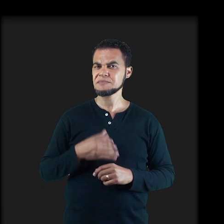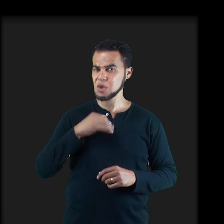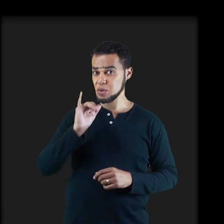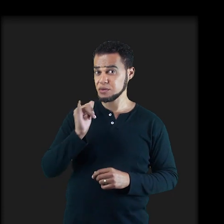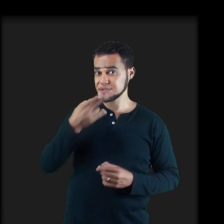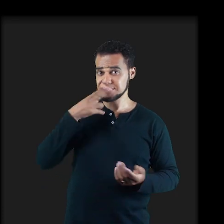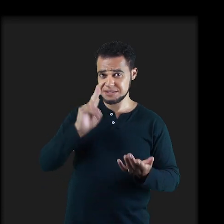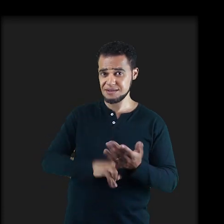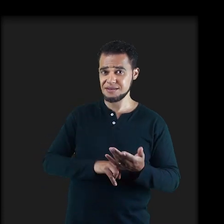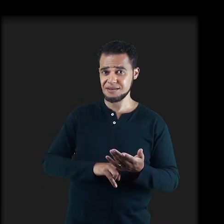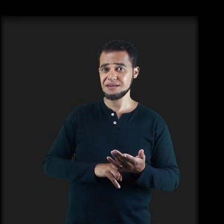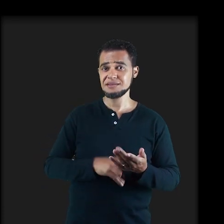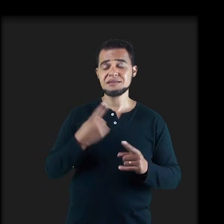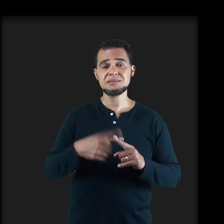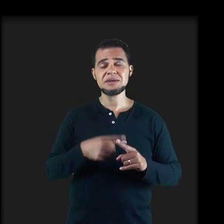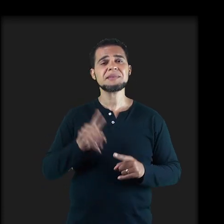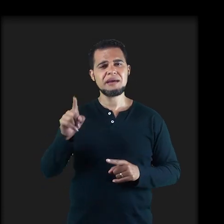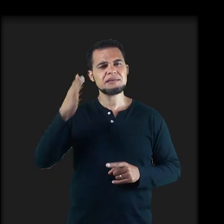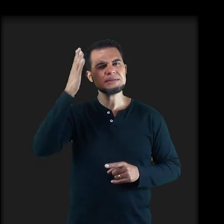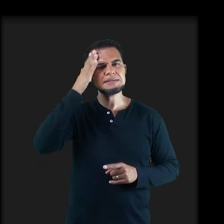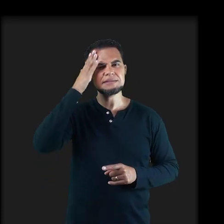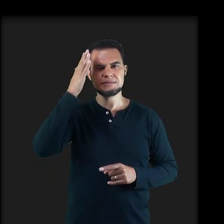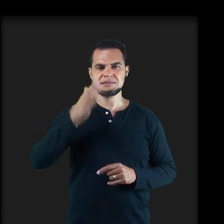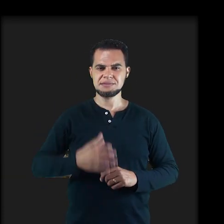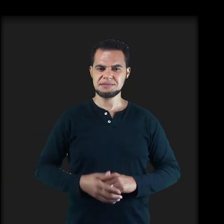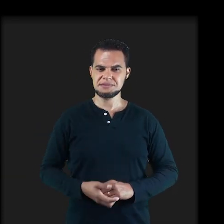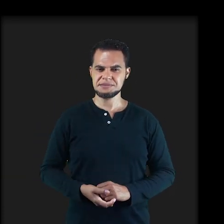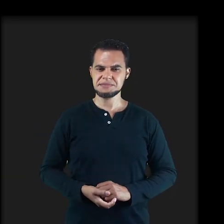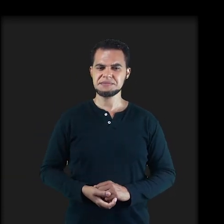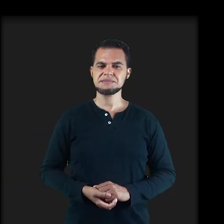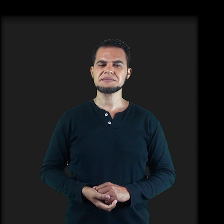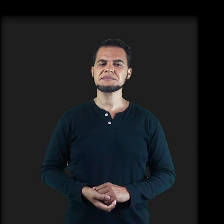Eu contei isso na carta para que ela, de alguma forma, entendesse.